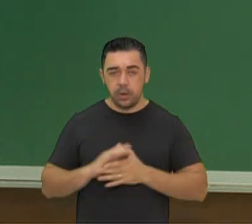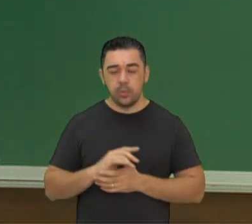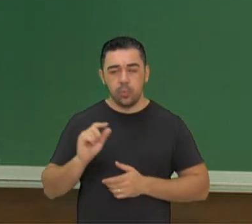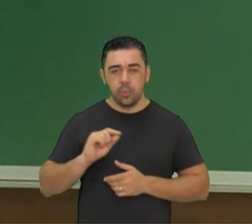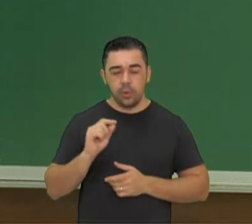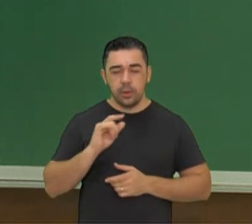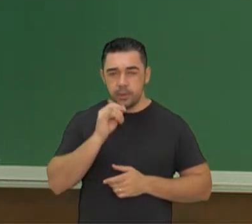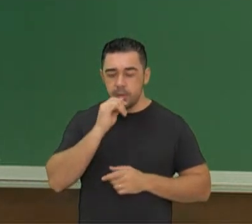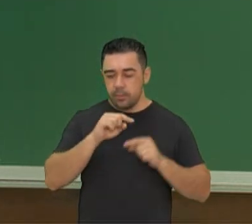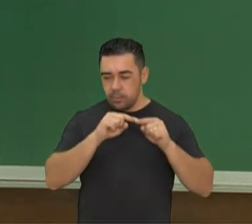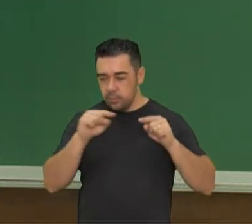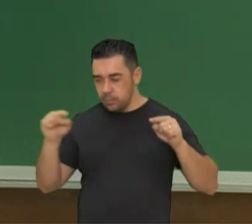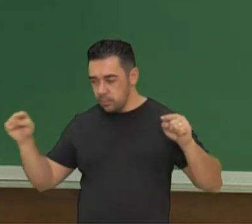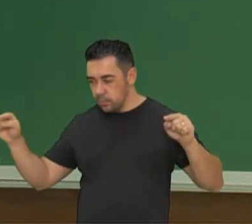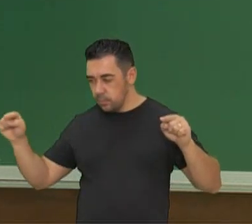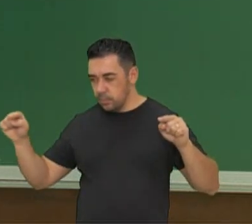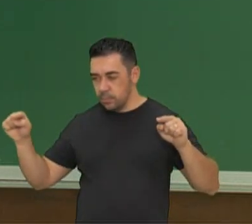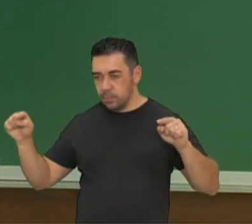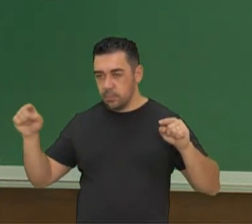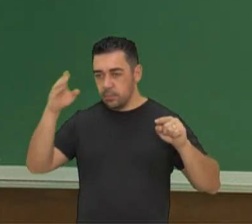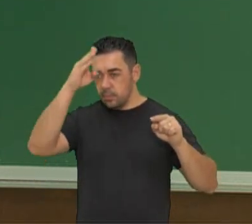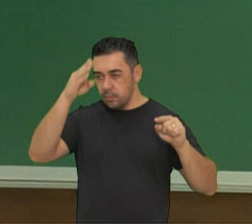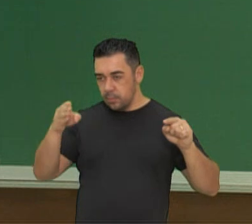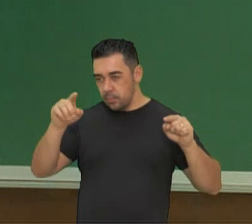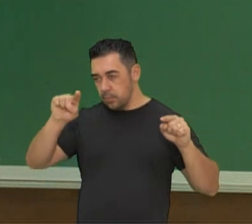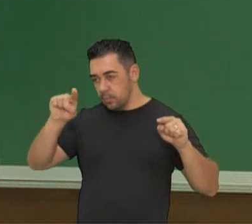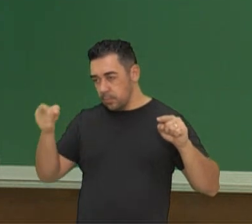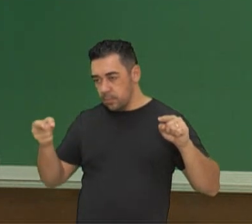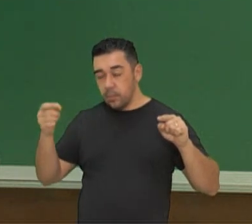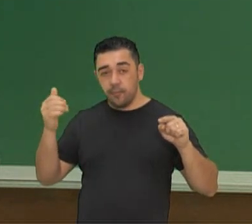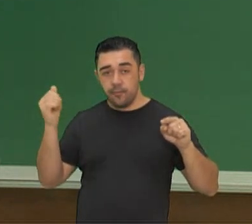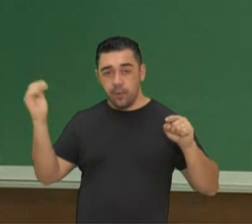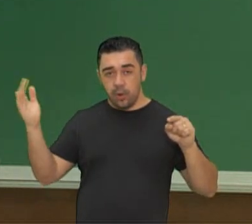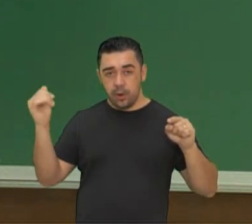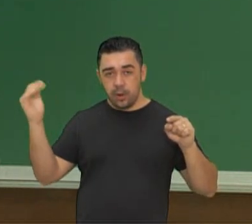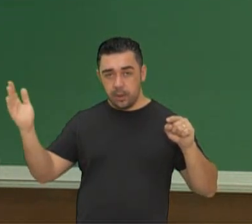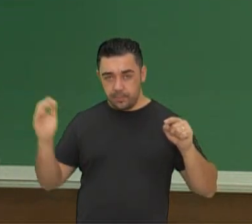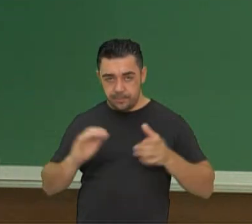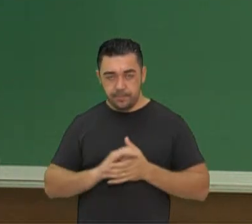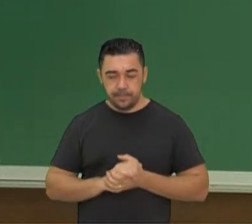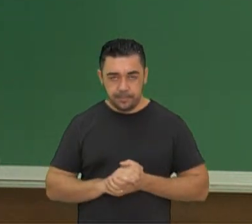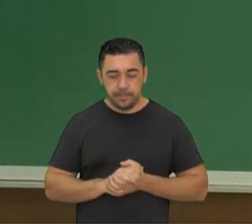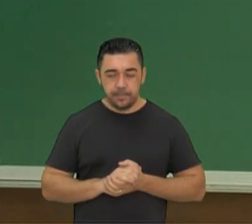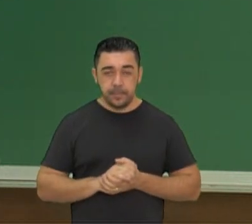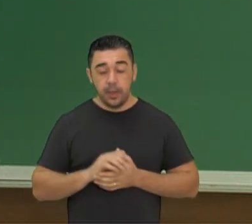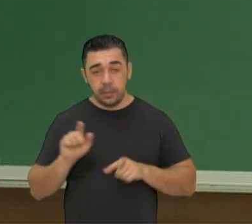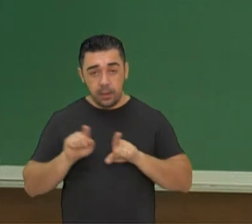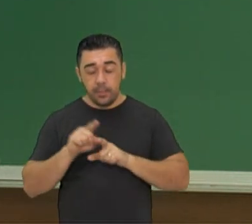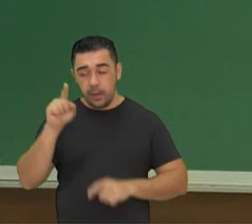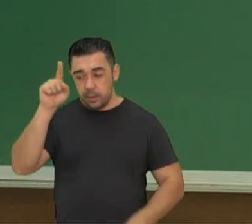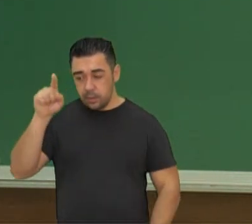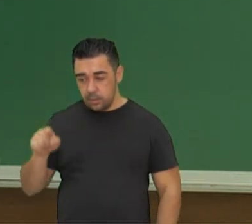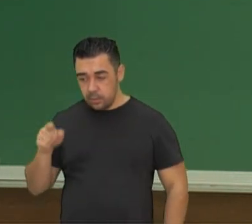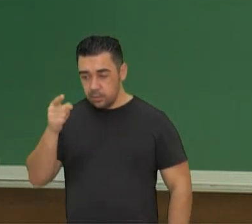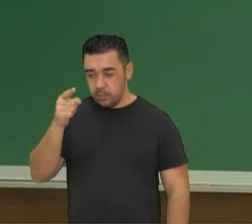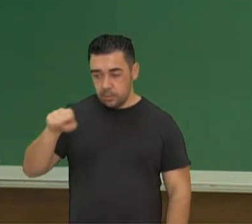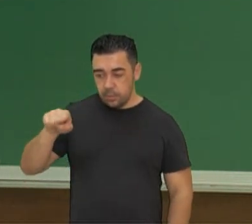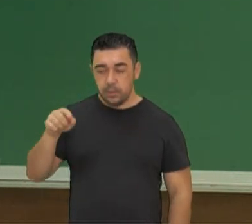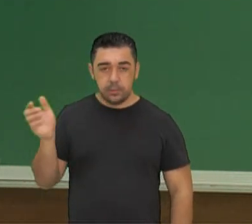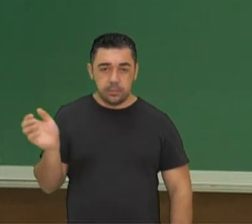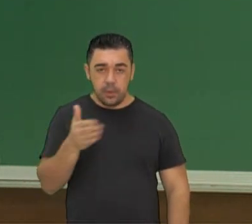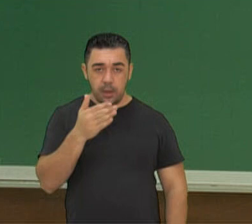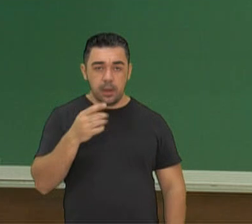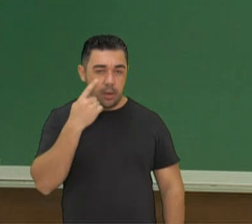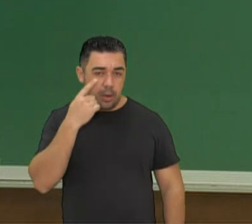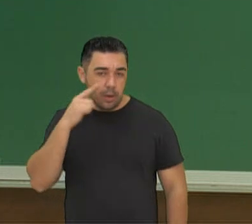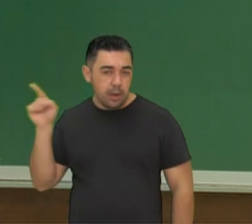um lado e pelo prolongamento do outro. É formado por um lado e pelo prolongamento do outro lado, tá? E repare nesse desenho, ó, mais